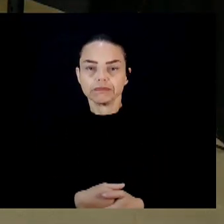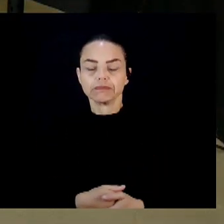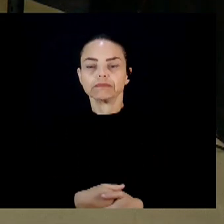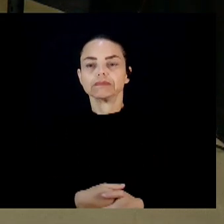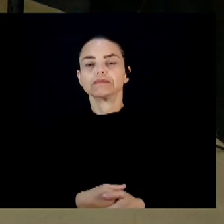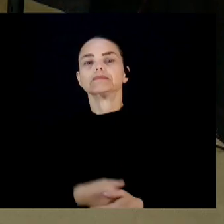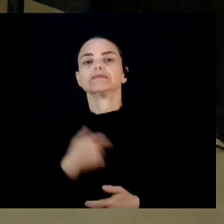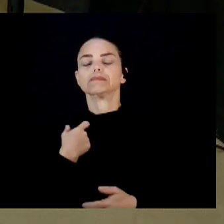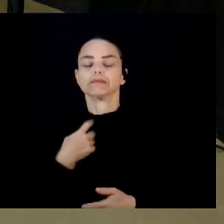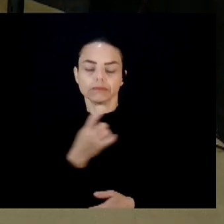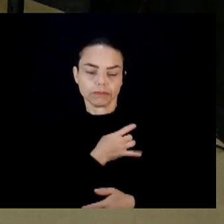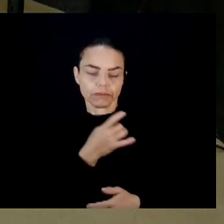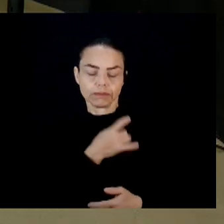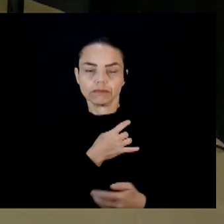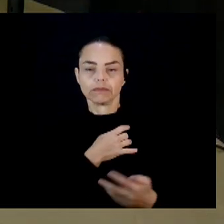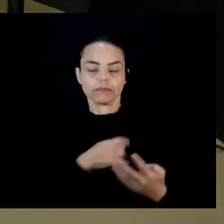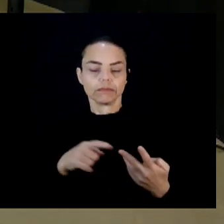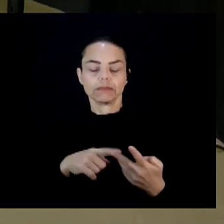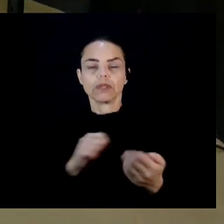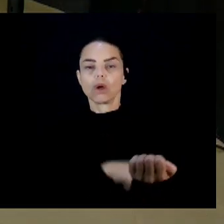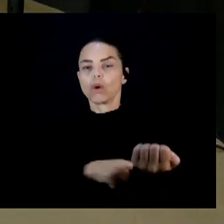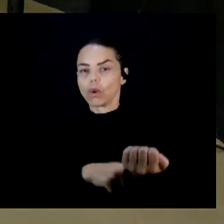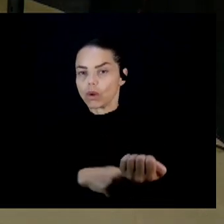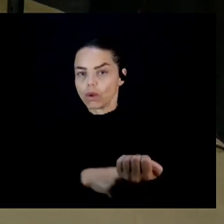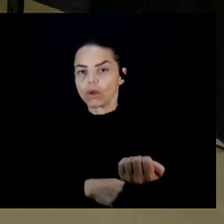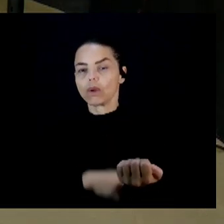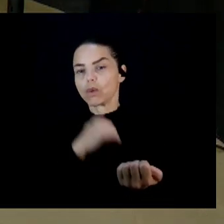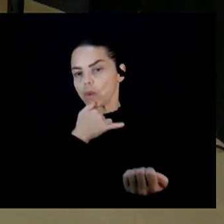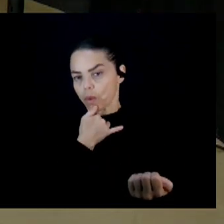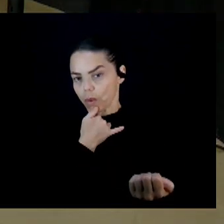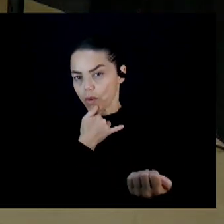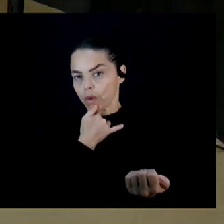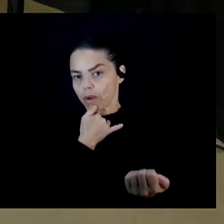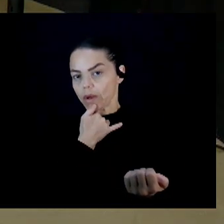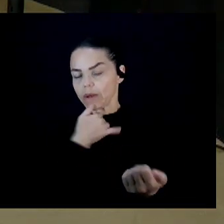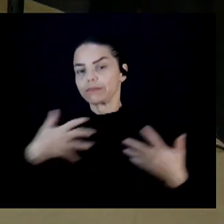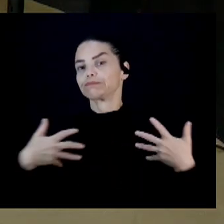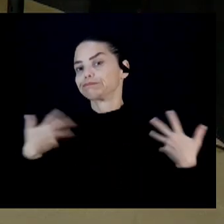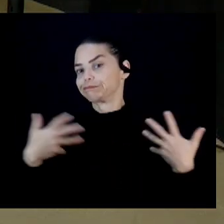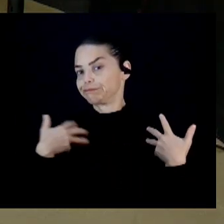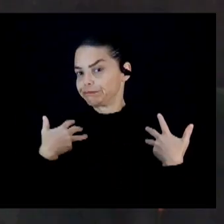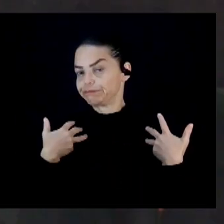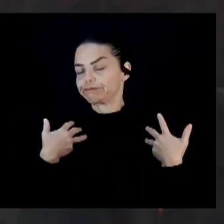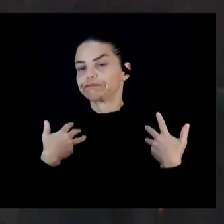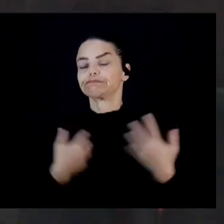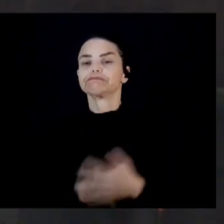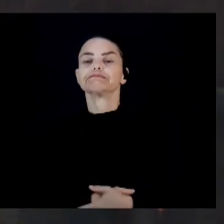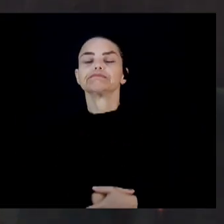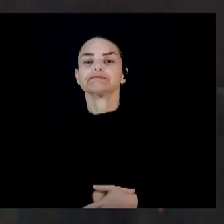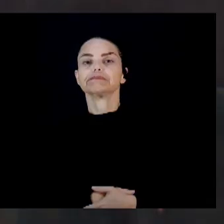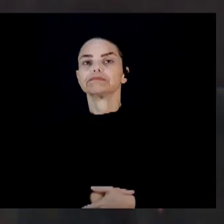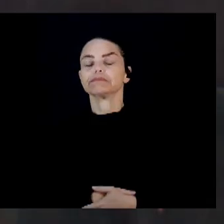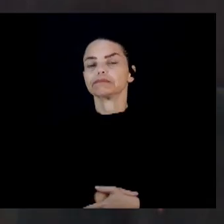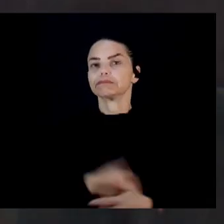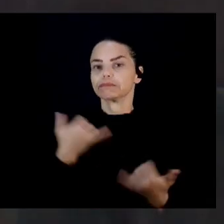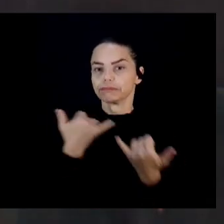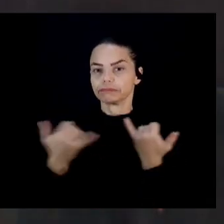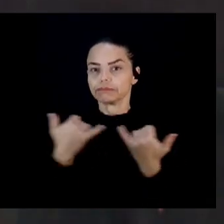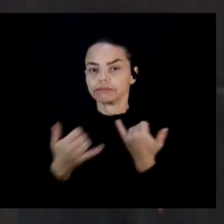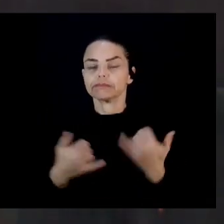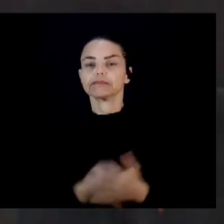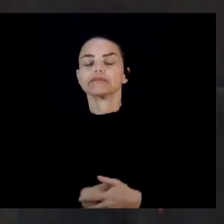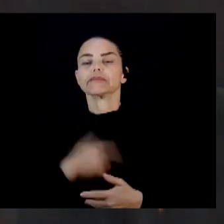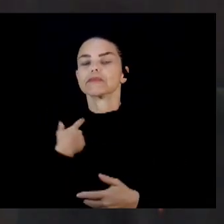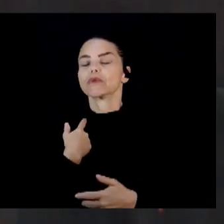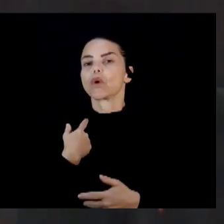medo, raiva, tristeza e alegria. Isso. Tá. É bem parecido com o filme Divertidamente 1. Aí